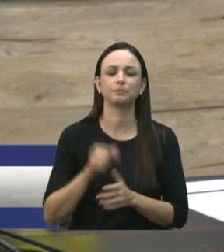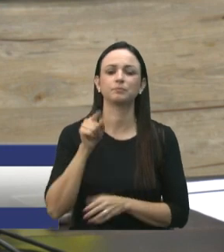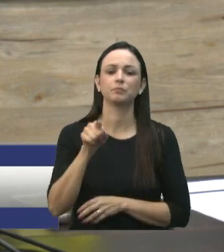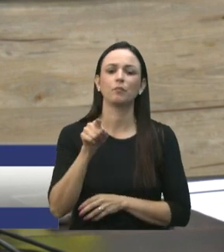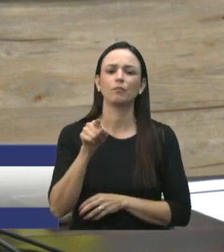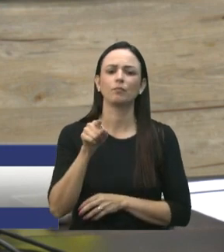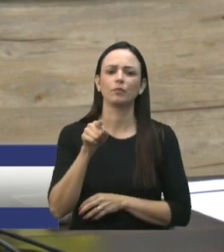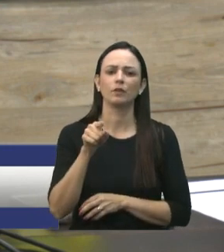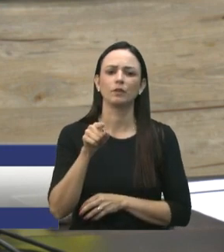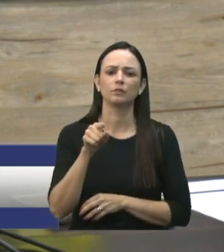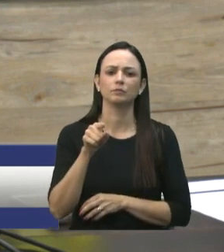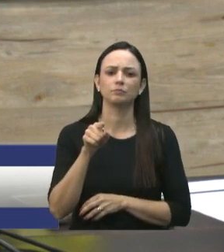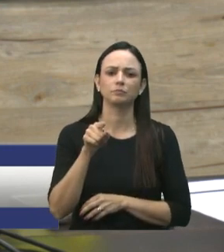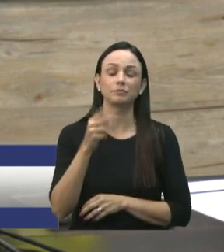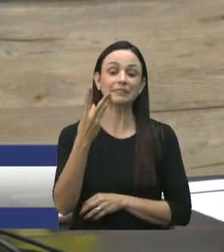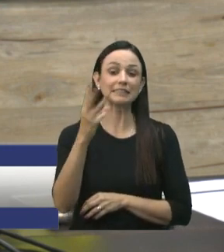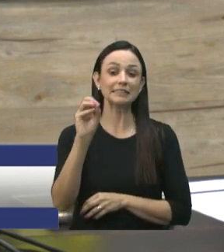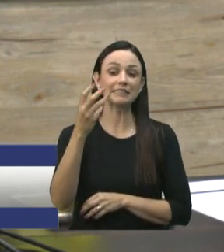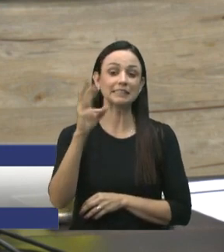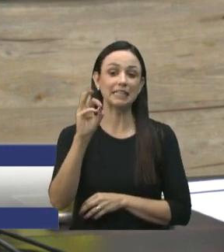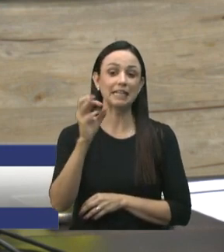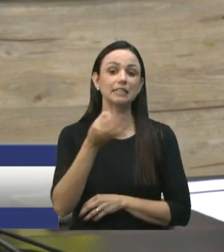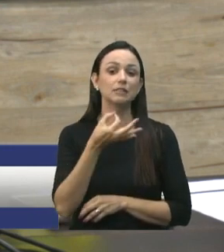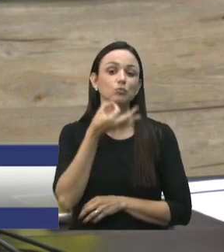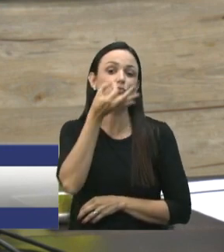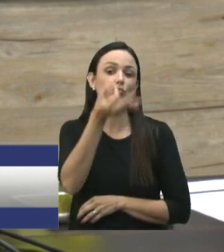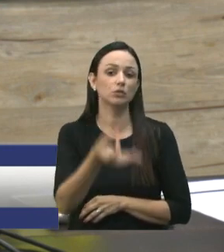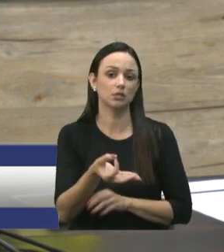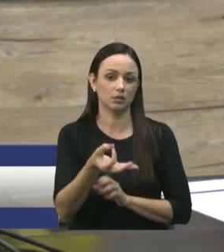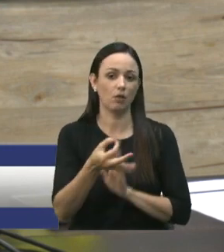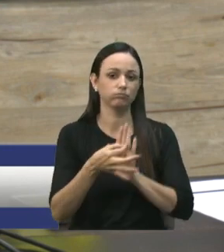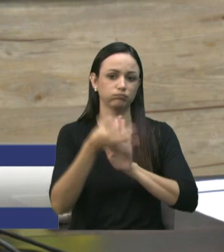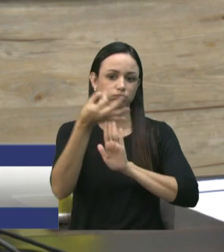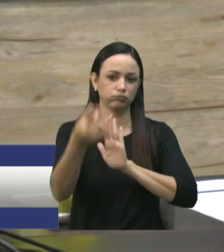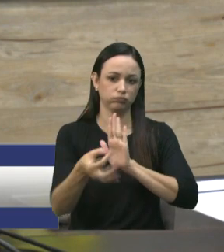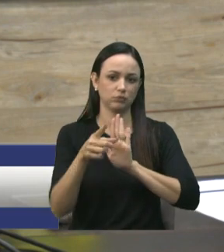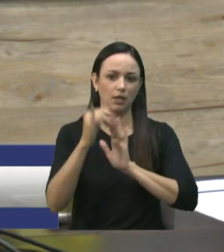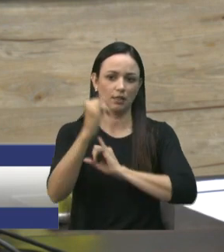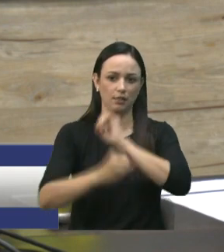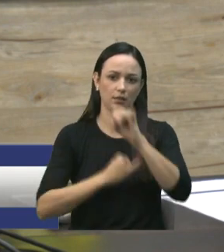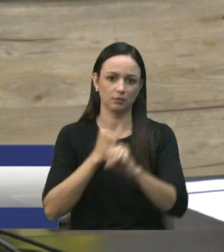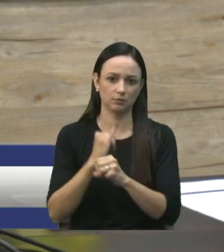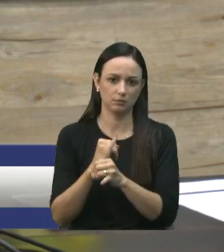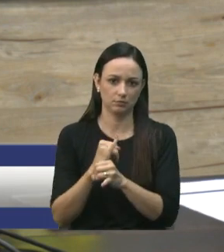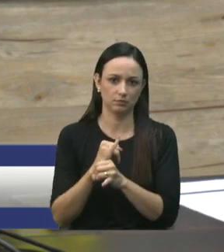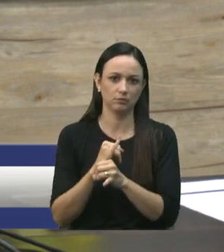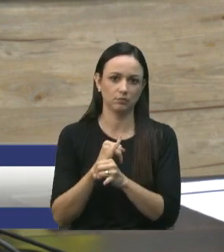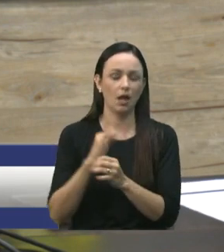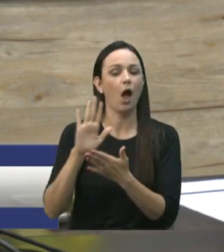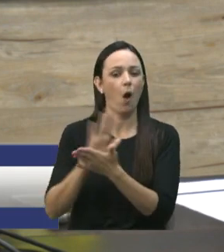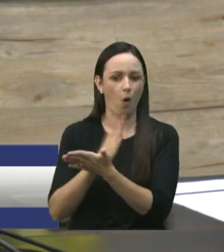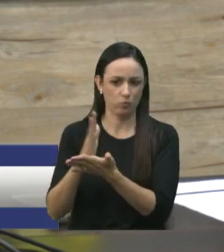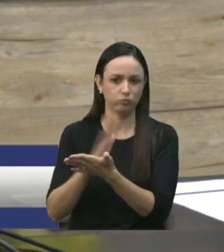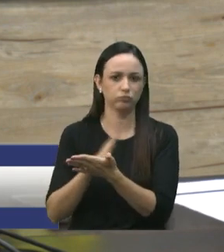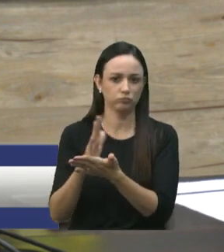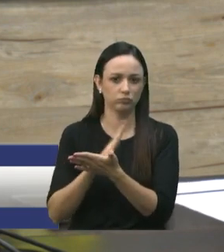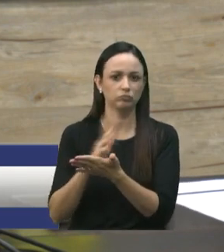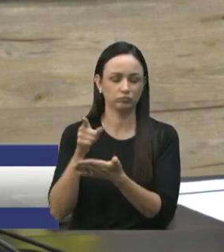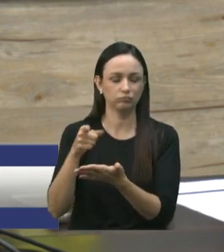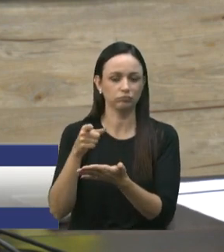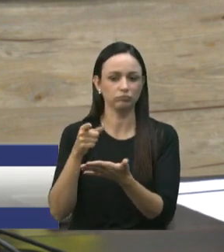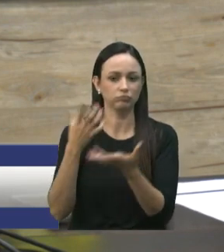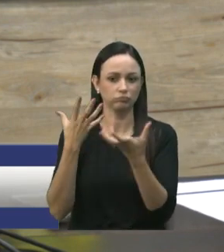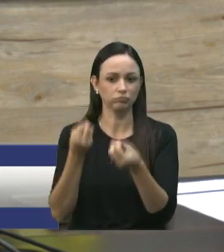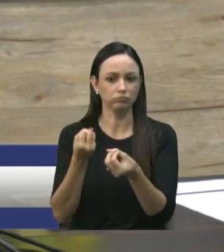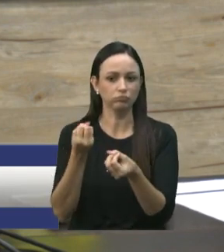30 sugestões online. Dessas 30 sugestões, algumas delas foram consideradas